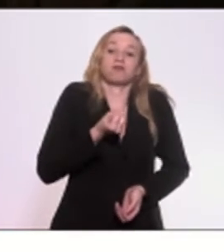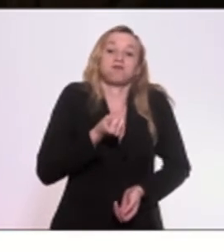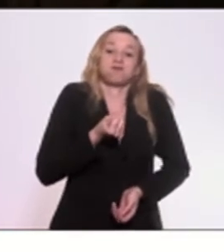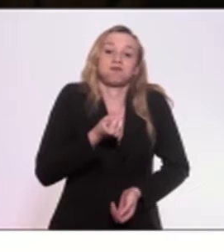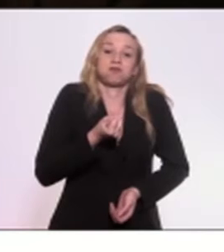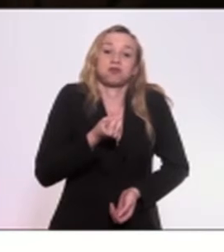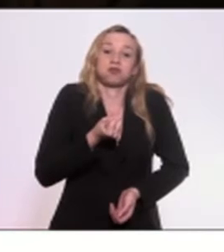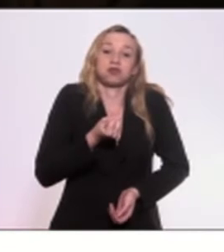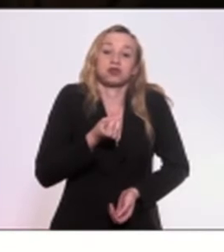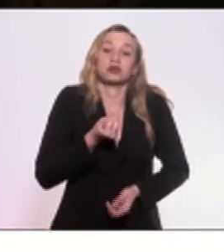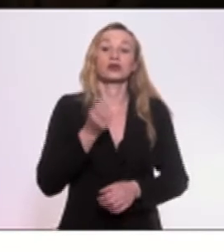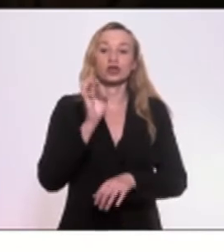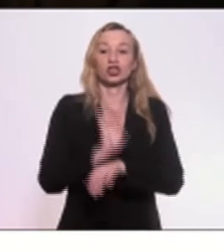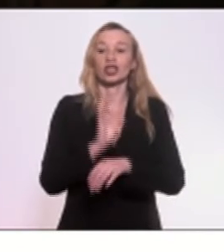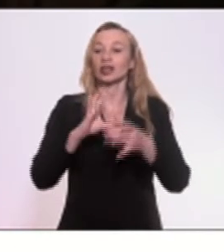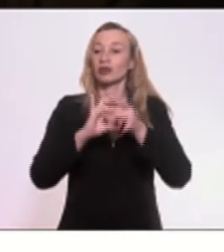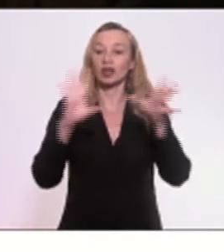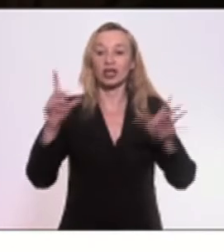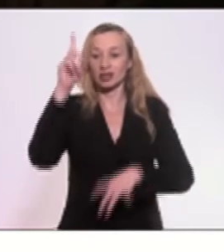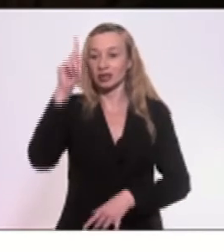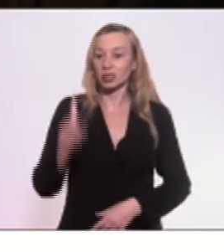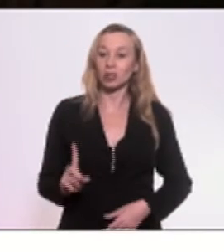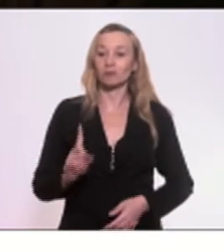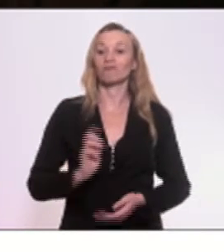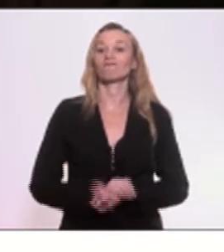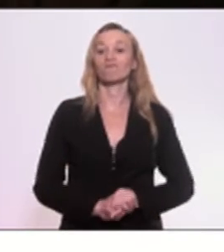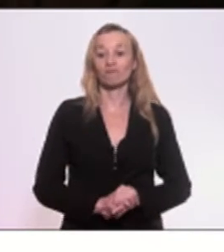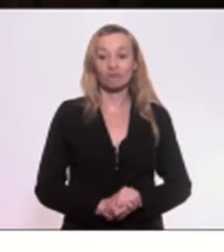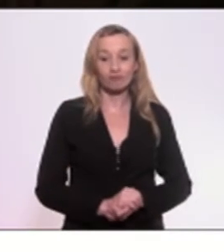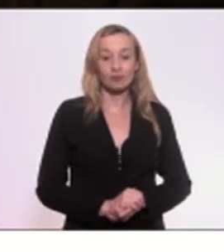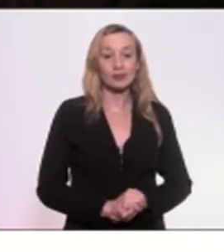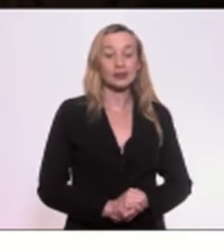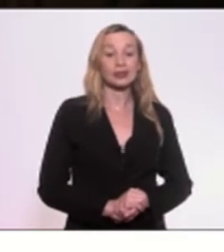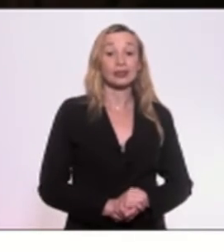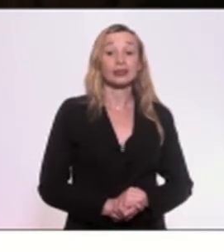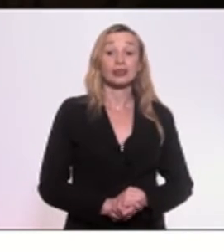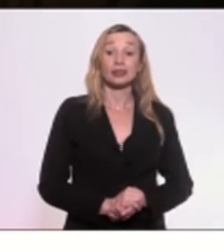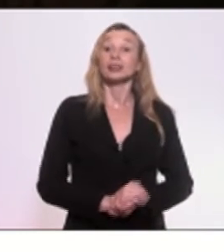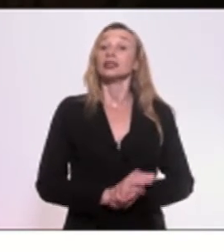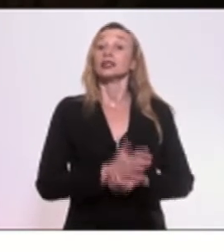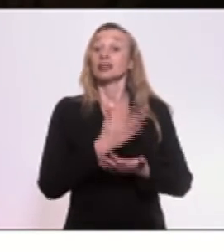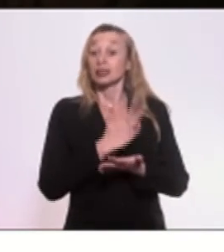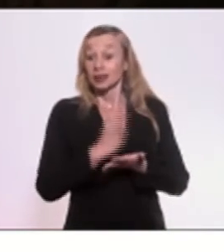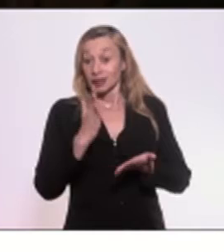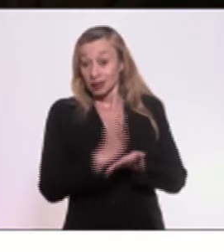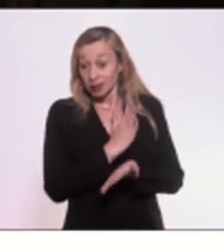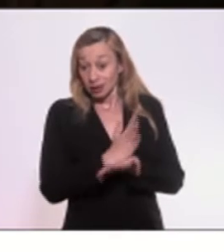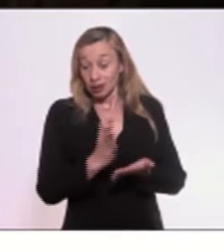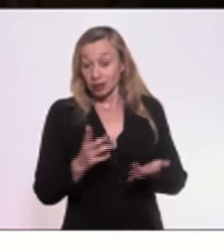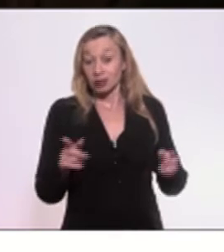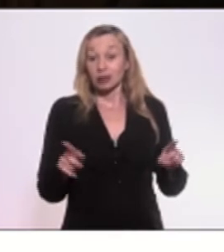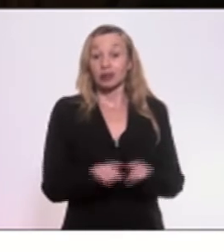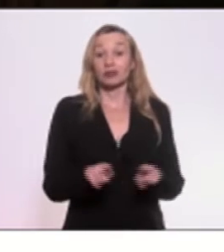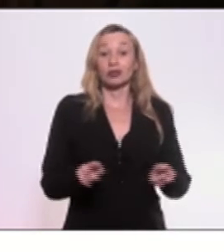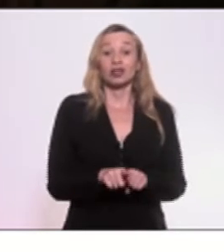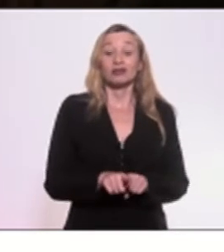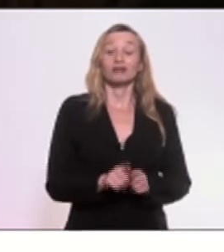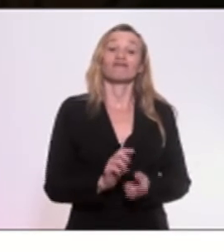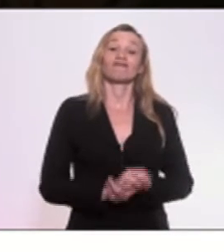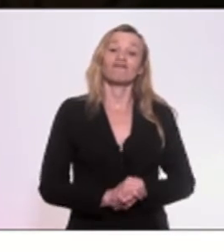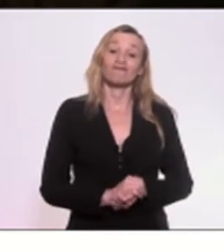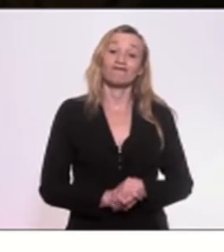profundamente o Estado Democrático de Direito. E muitas vezes estão